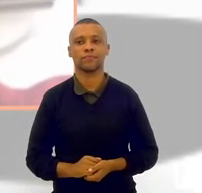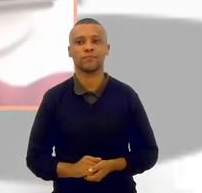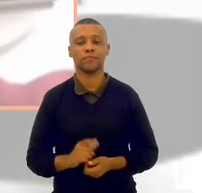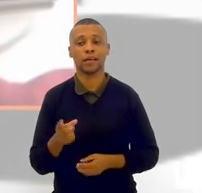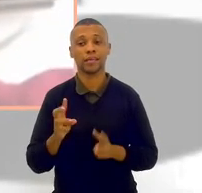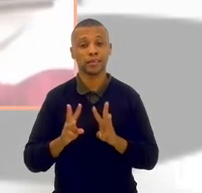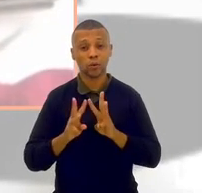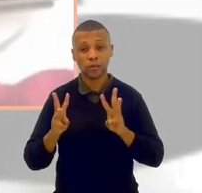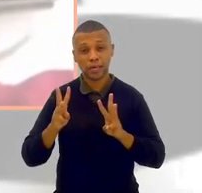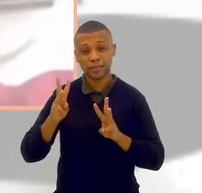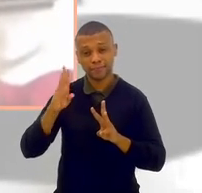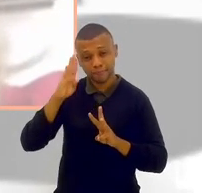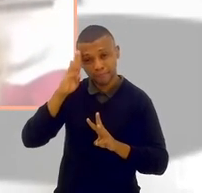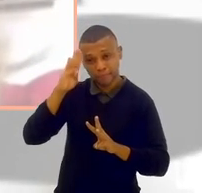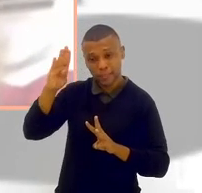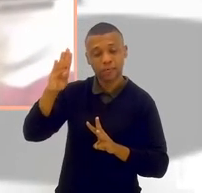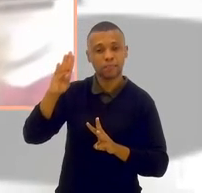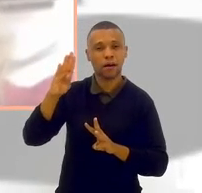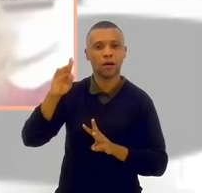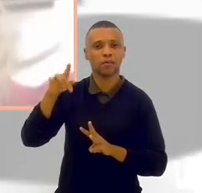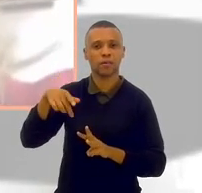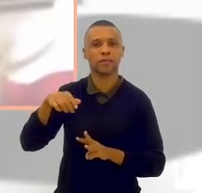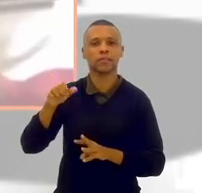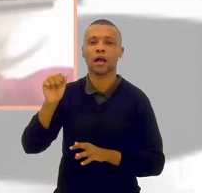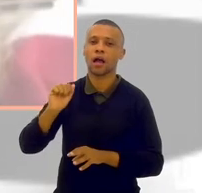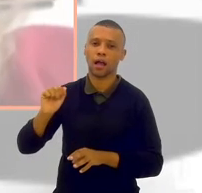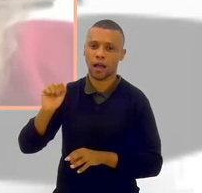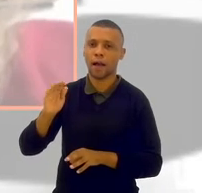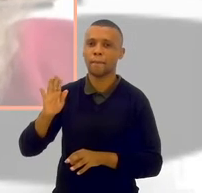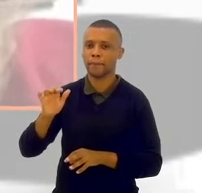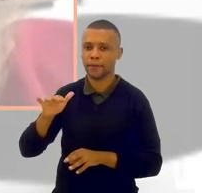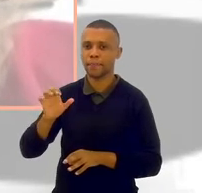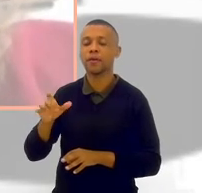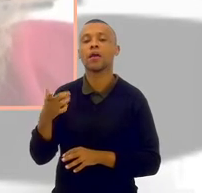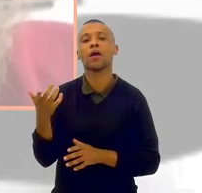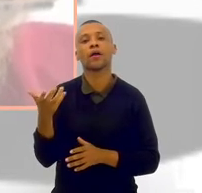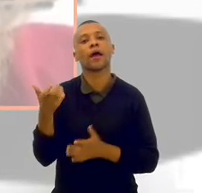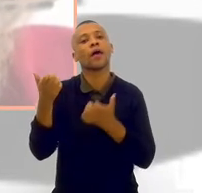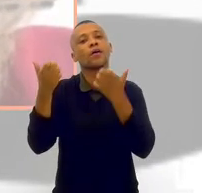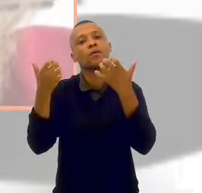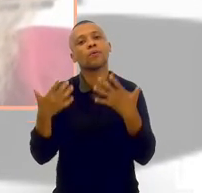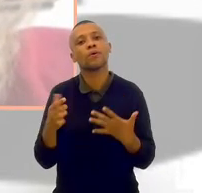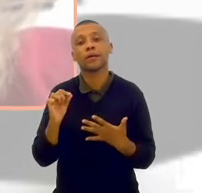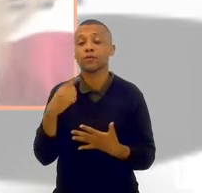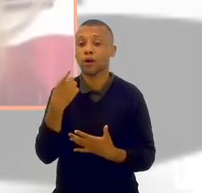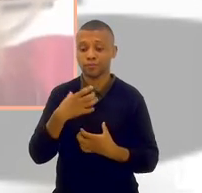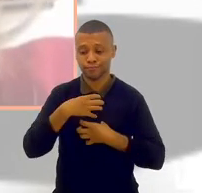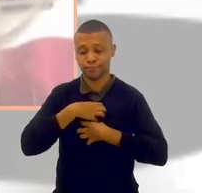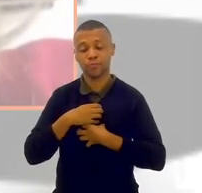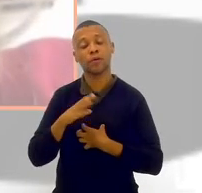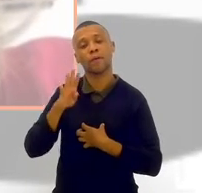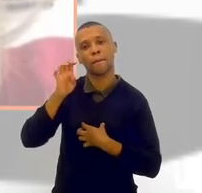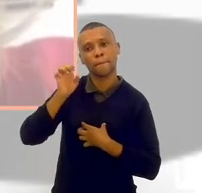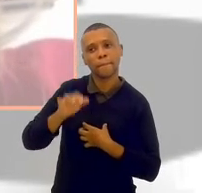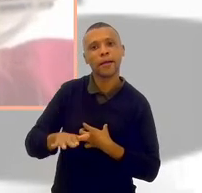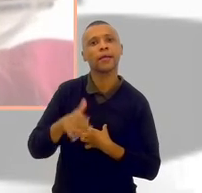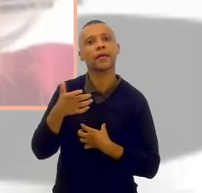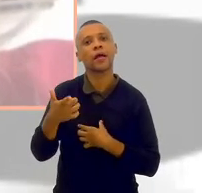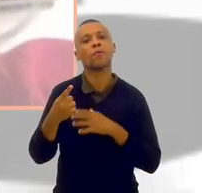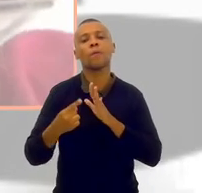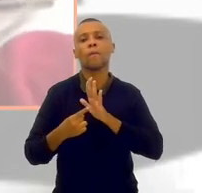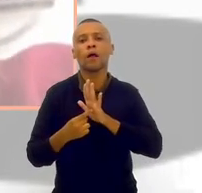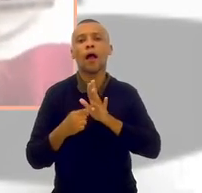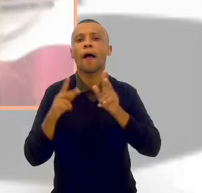www.abimebr.com.br. Esse é o site mais importante, o espaço mais importante. E eu quero deixar aqui que nós somos do bem,